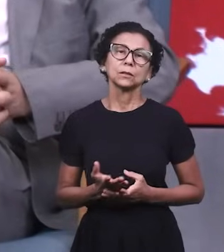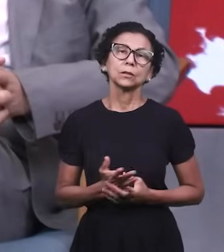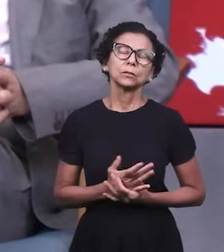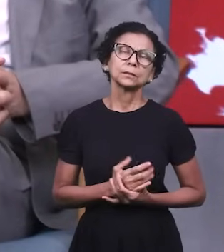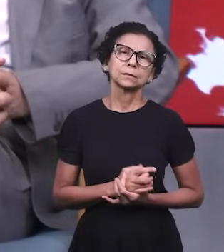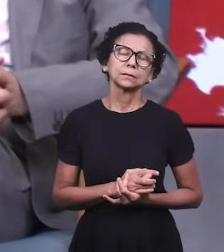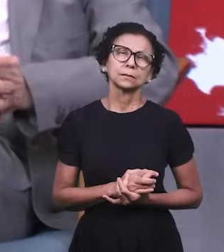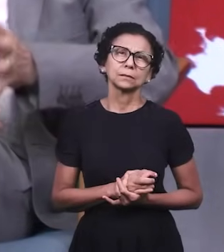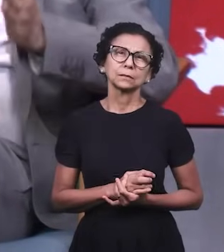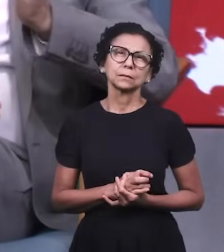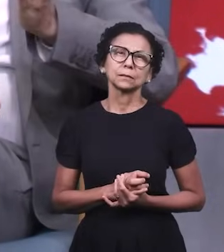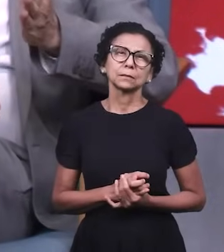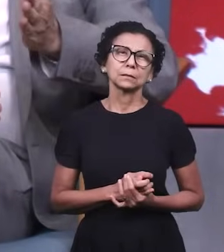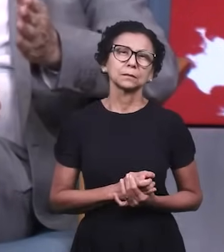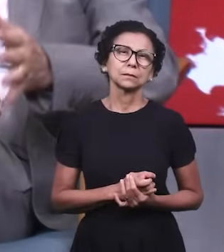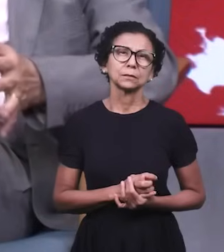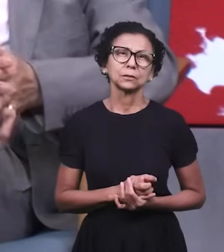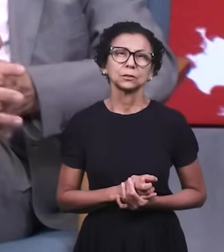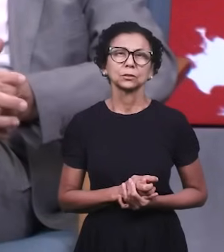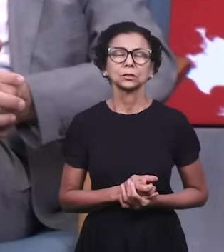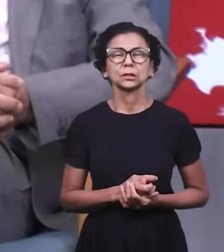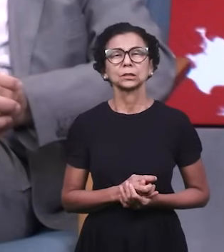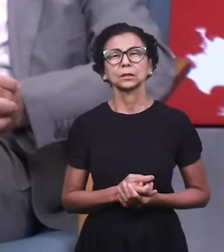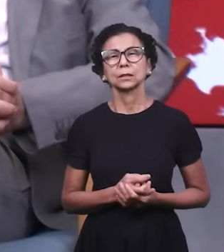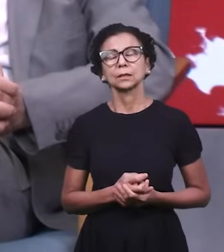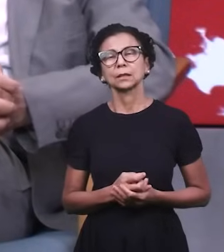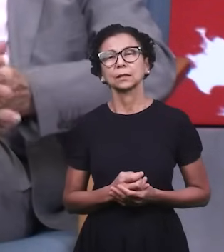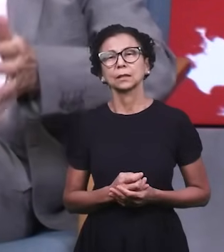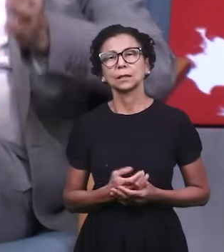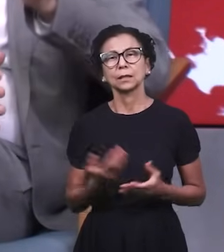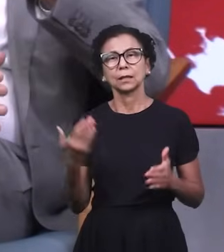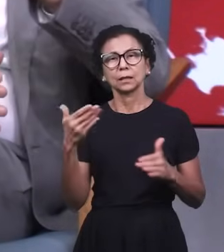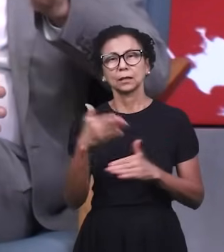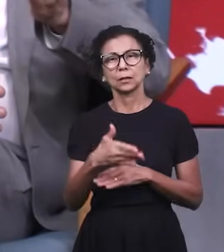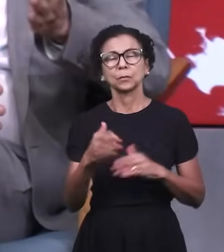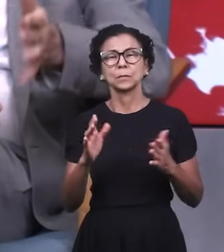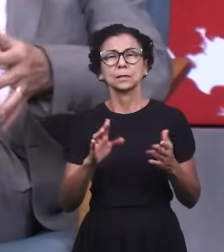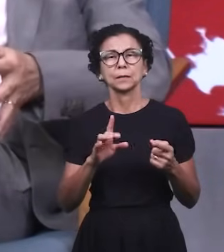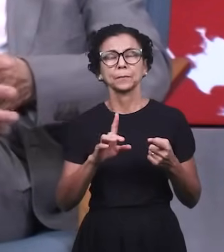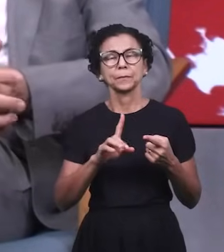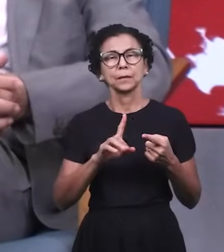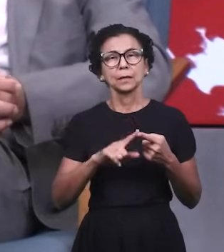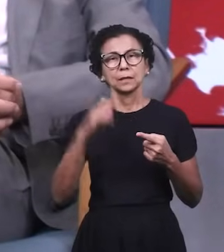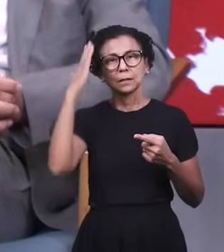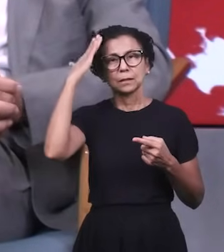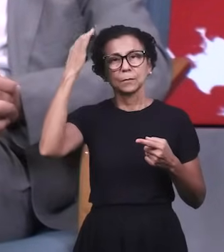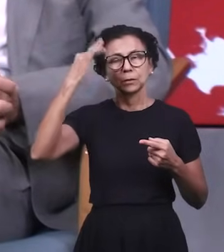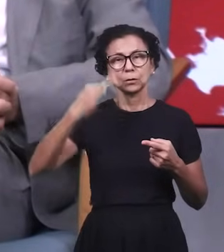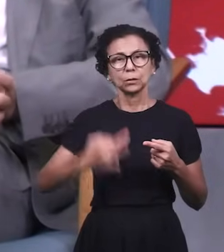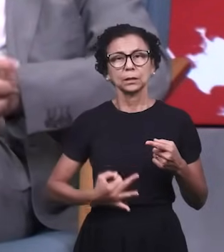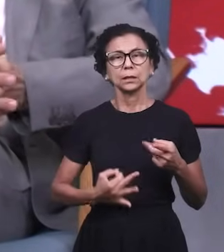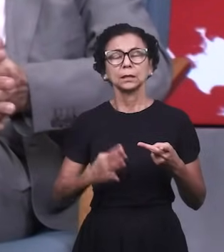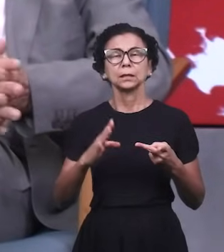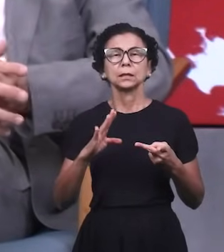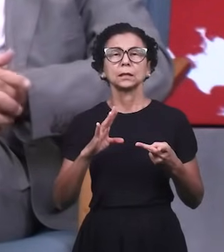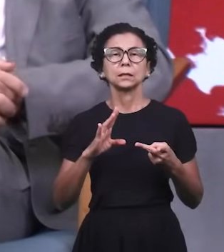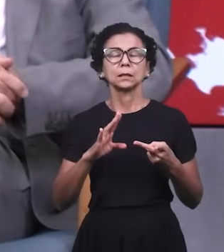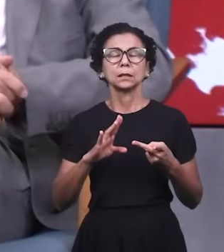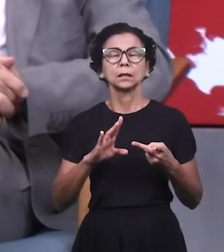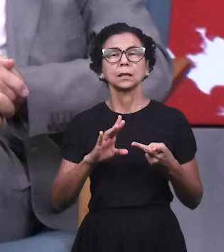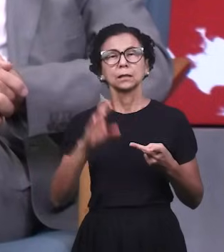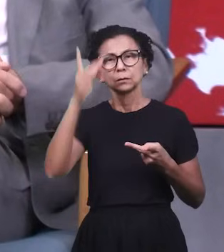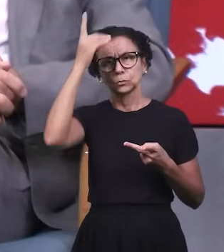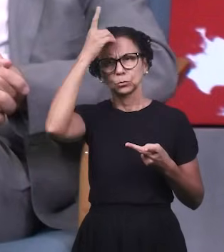sobre a sabedoria no ministério de Jesus, falamos sobre o dom de ciências no ministério de Jesus, falamos sobre a